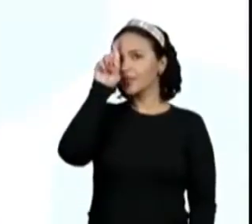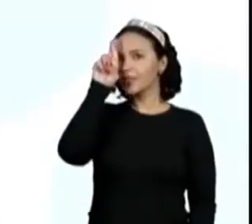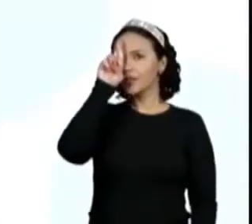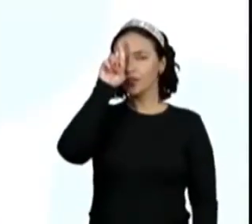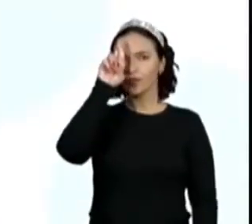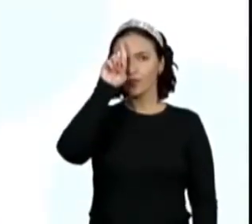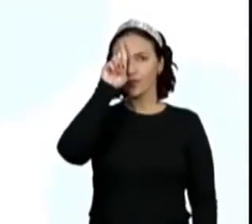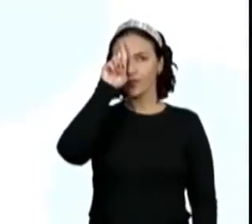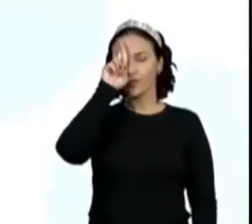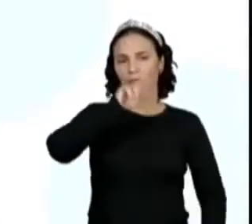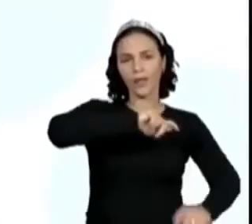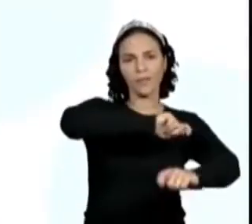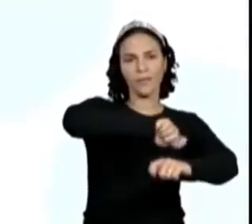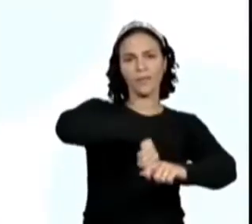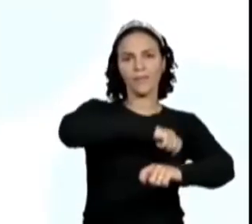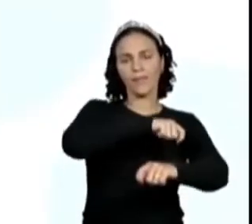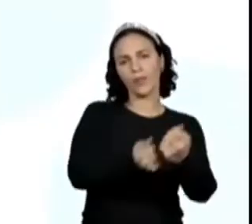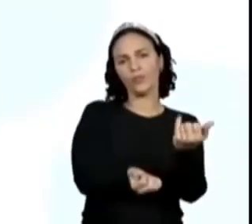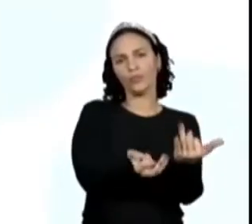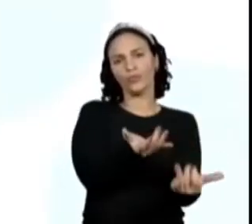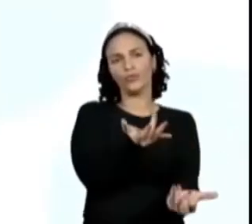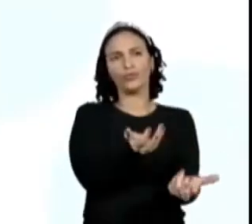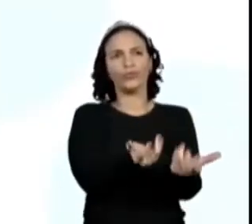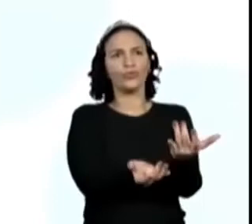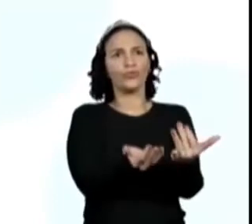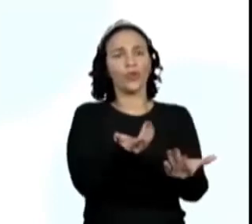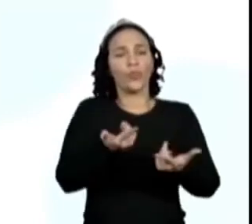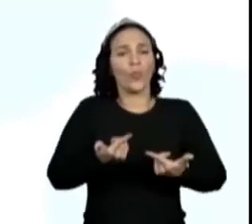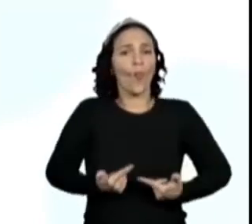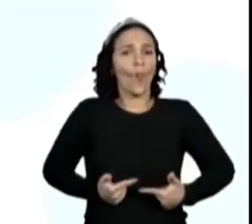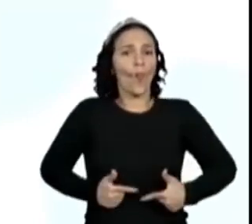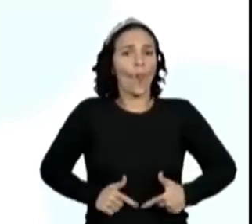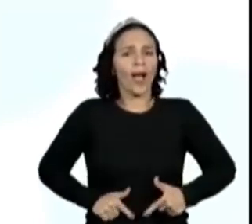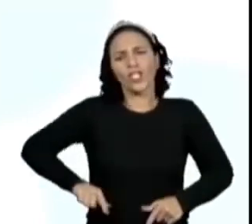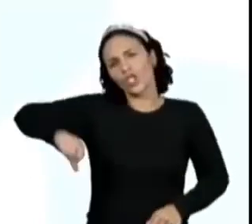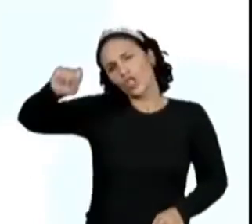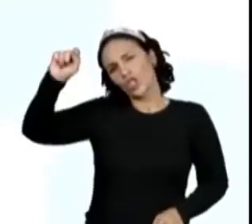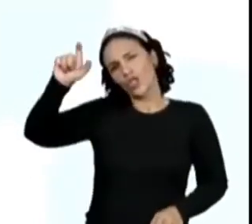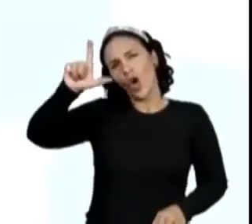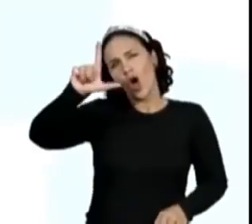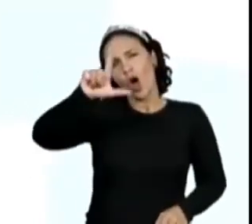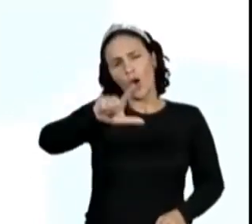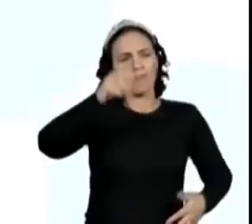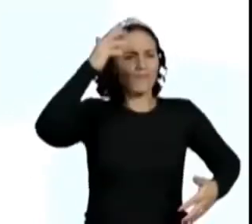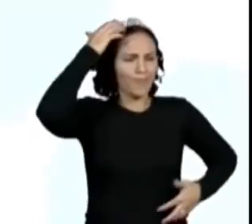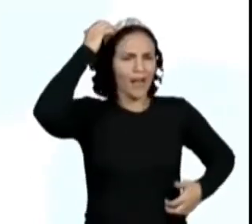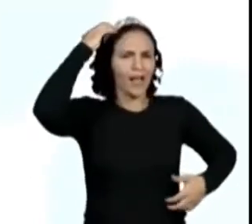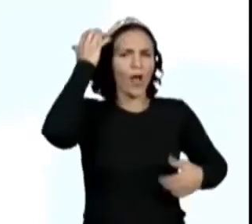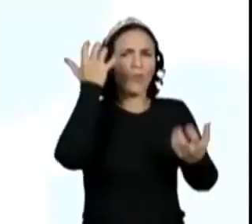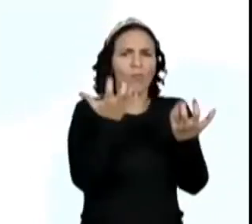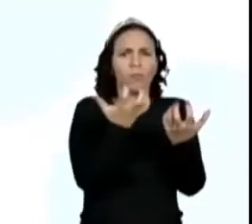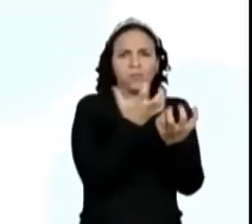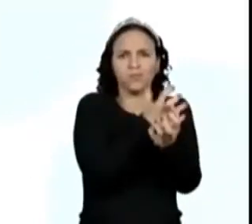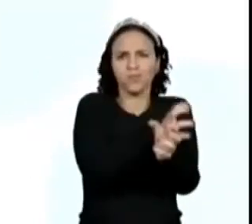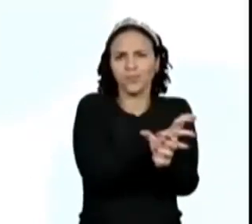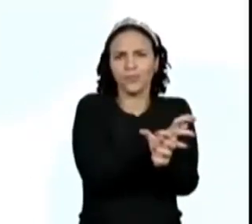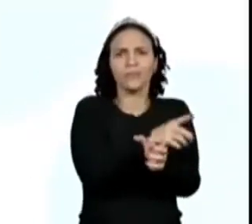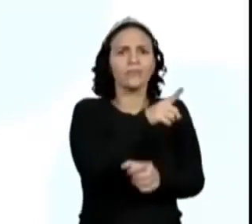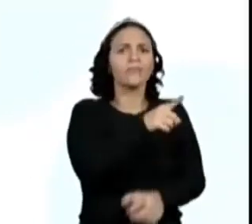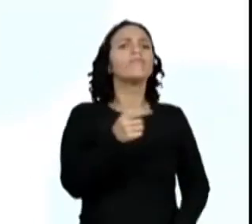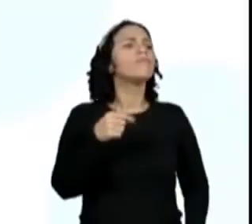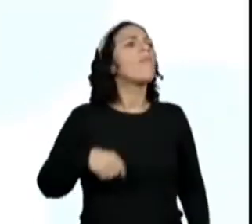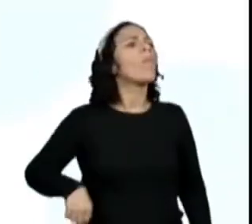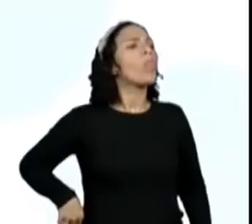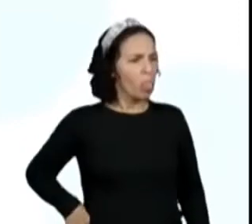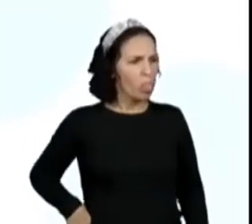Meio-dia, panela no fogo, barriga vazia, macaco torrado, o sol que irradia, fazendo careta para